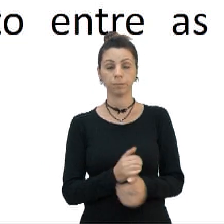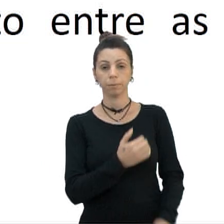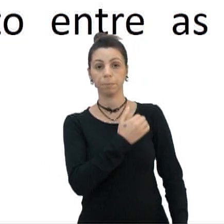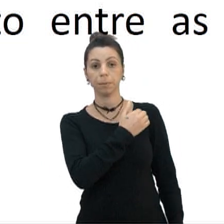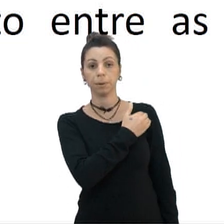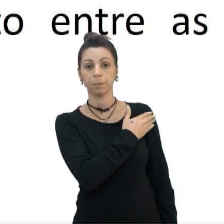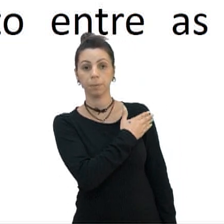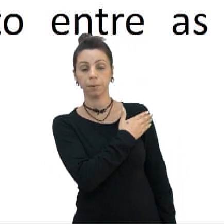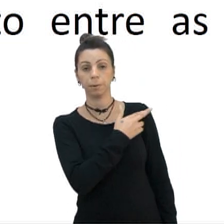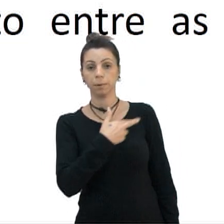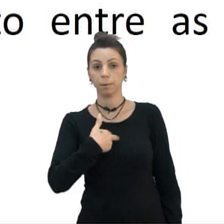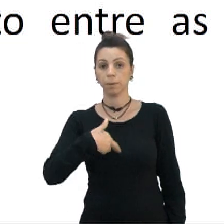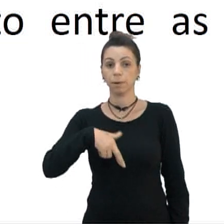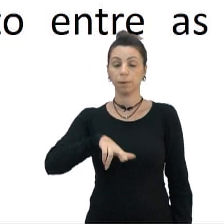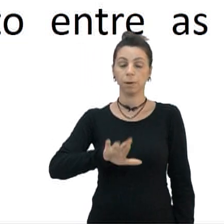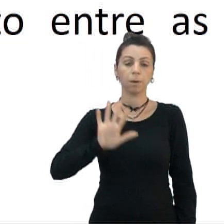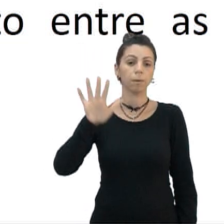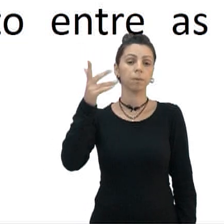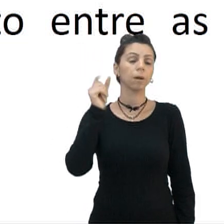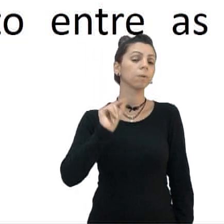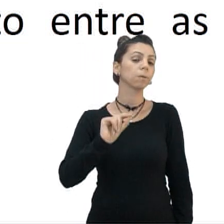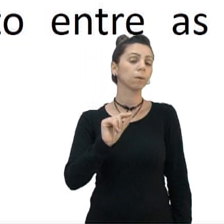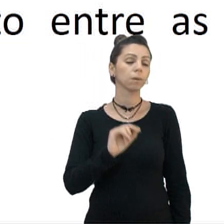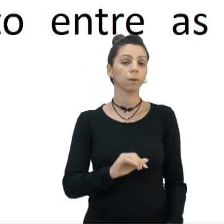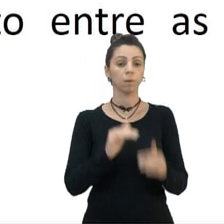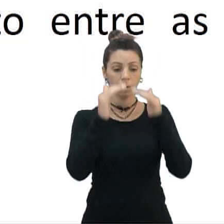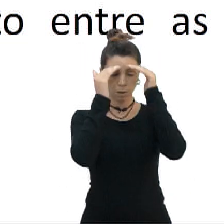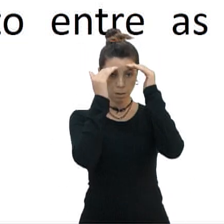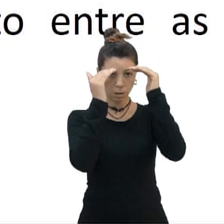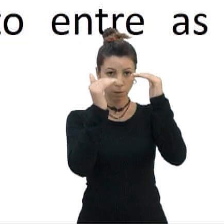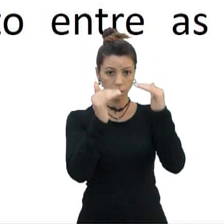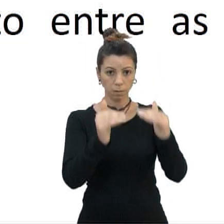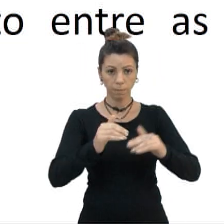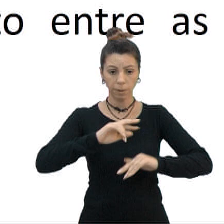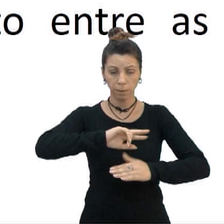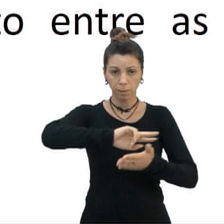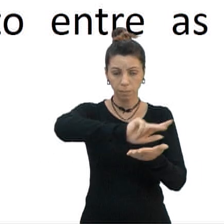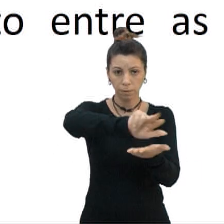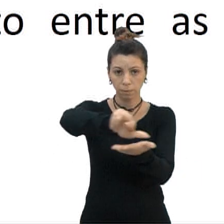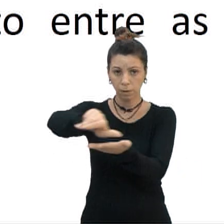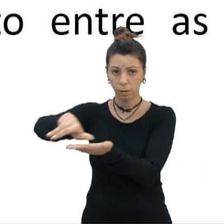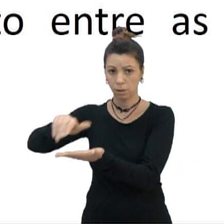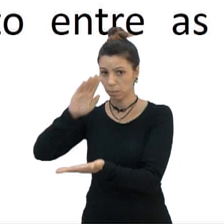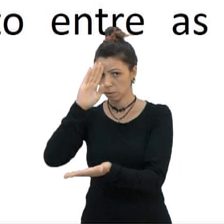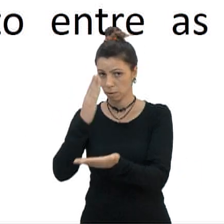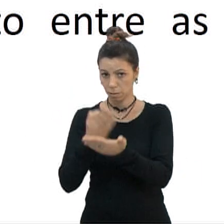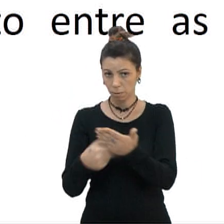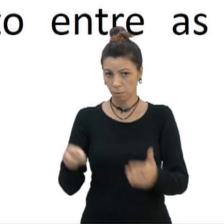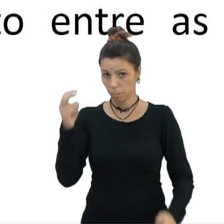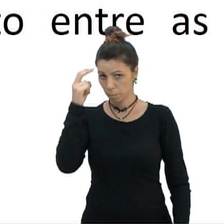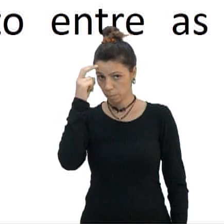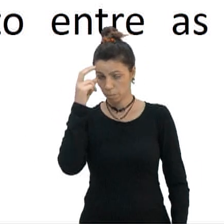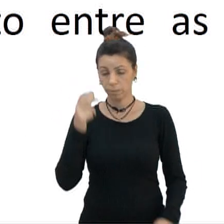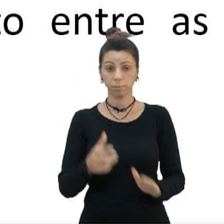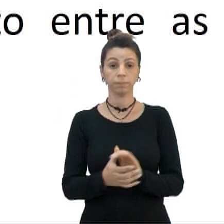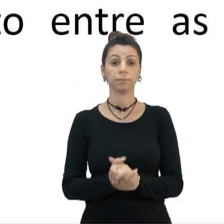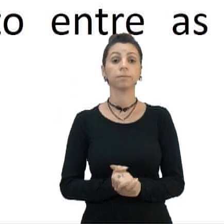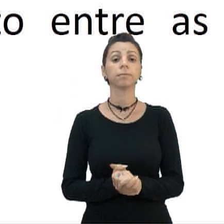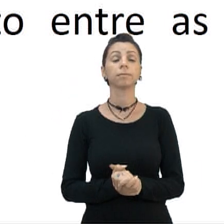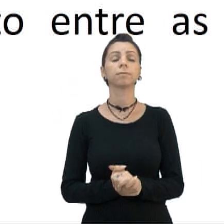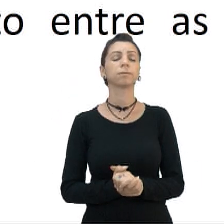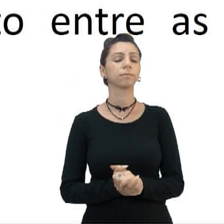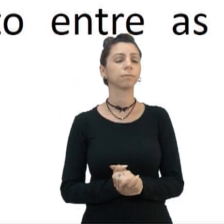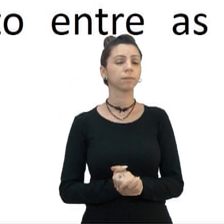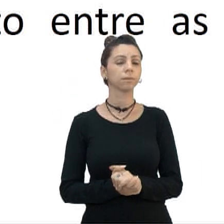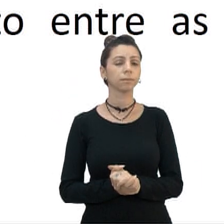religiosa pode gerar, letra A, respeito aos mais diferentes credos e culturas? Será